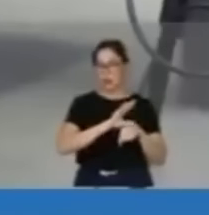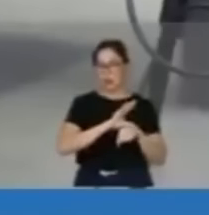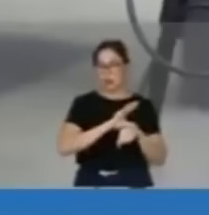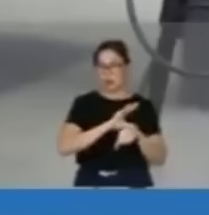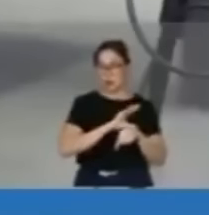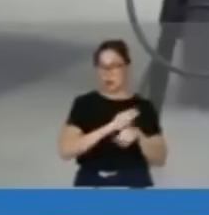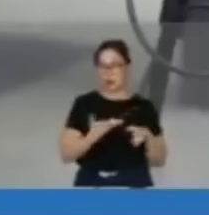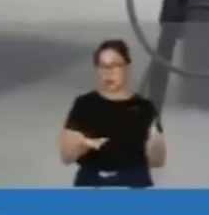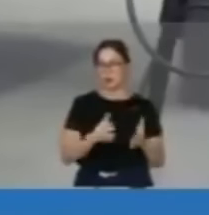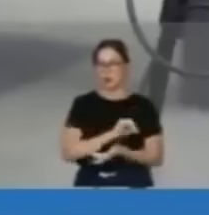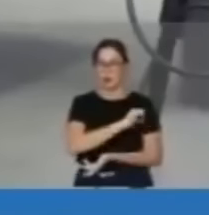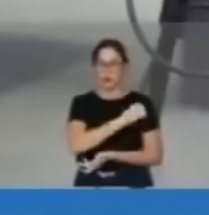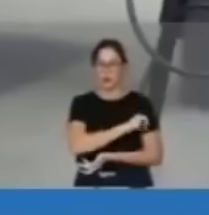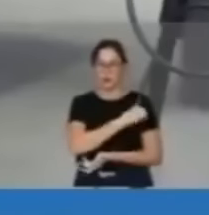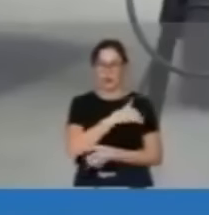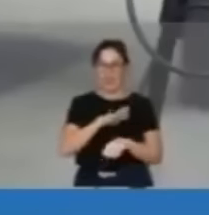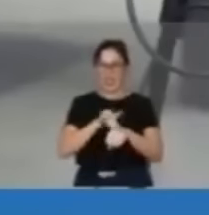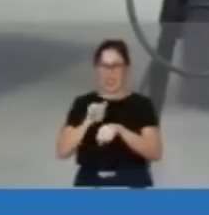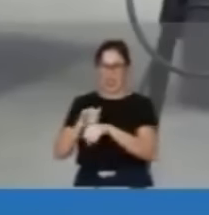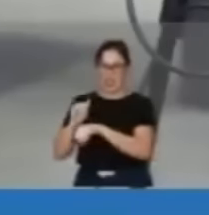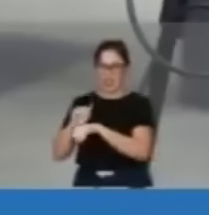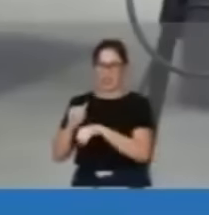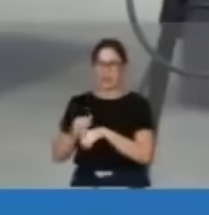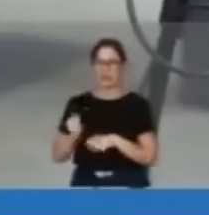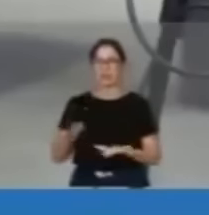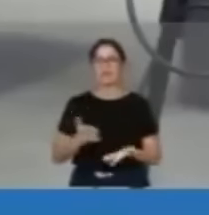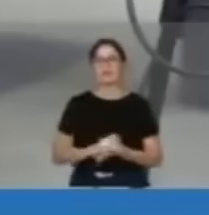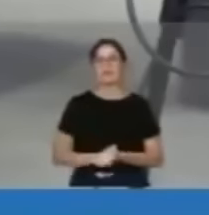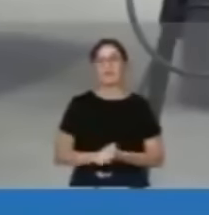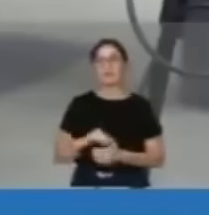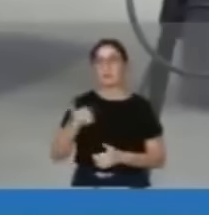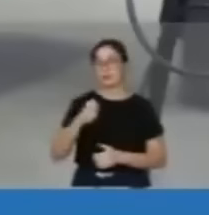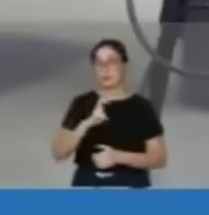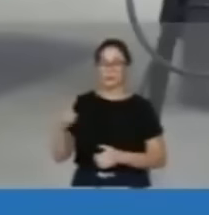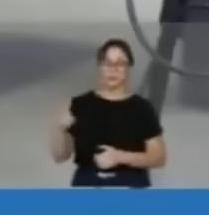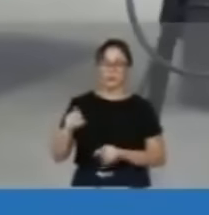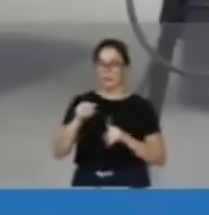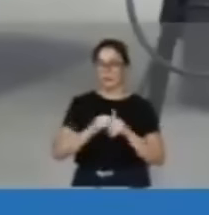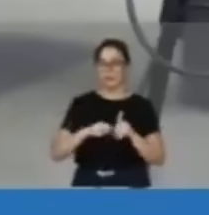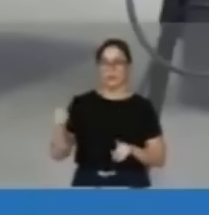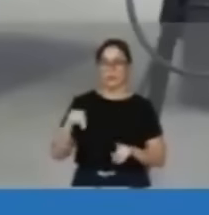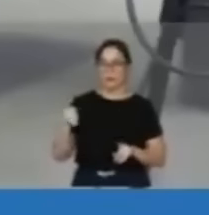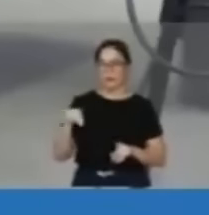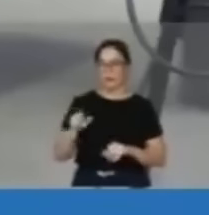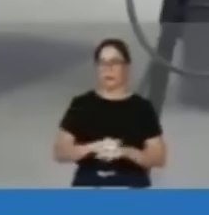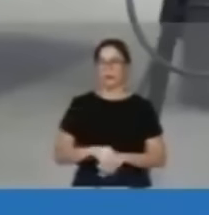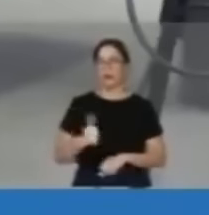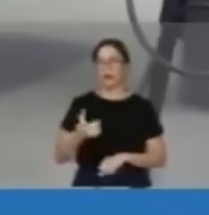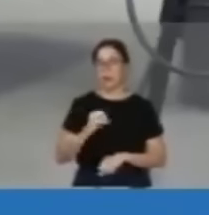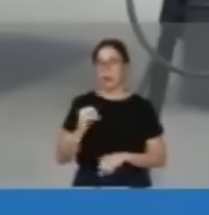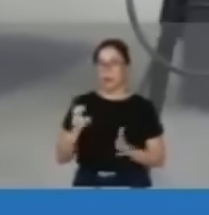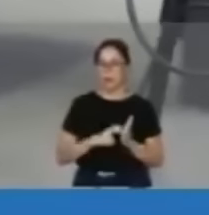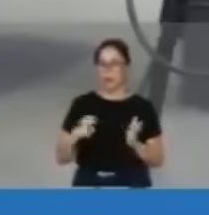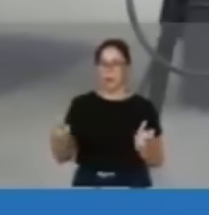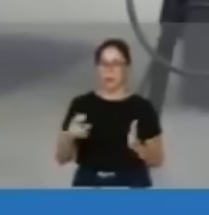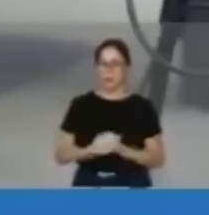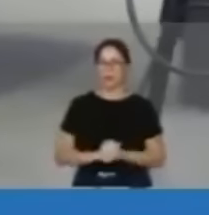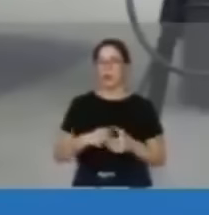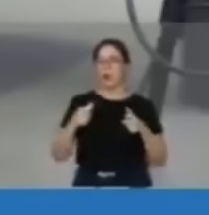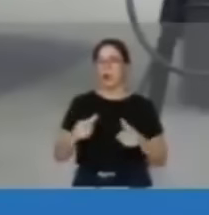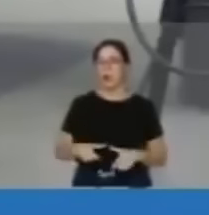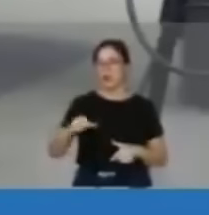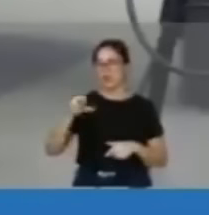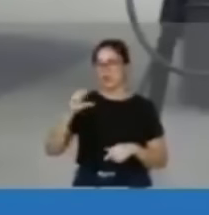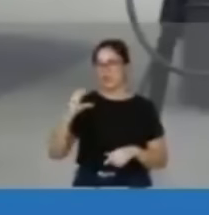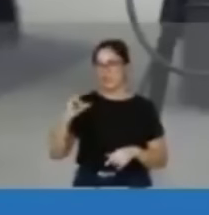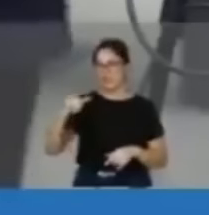Hilton. No Rio de Janeiro, convocação para um ato dia 15 de novembro, a partir das 10 horas da manhã, concentração na Cinelândia. Em